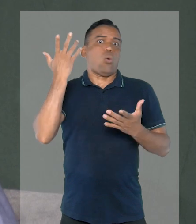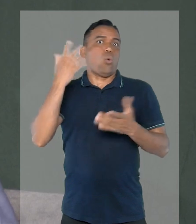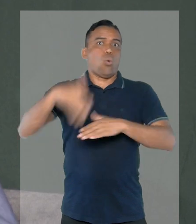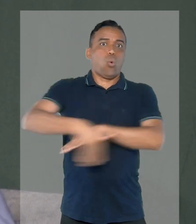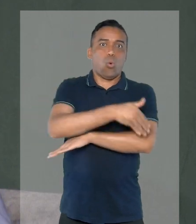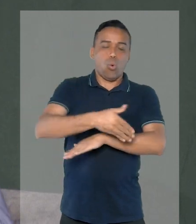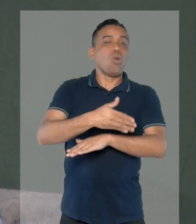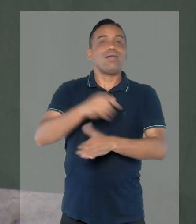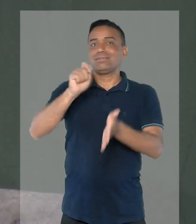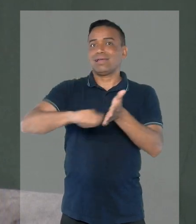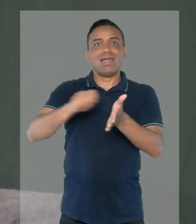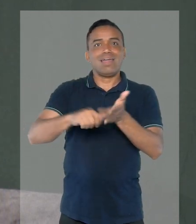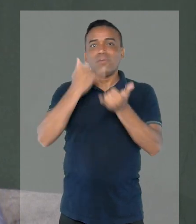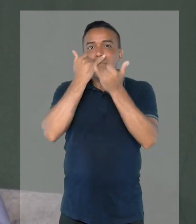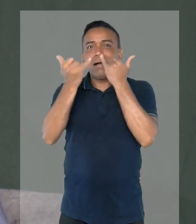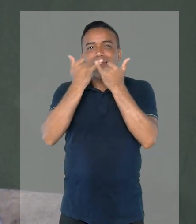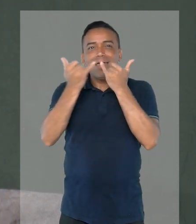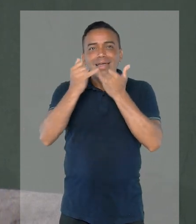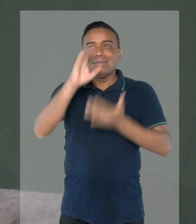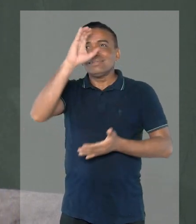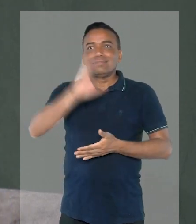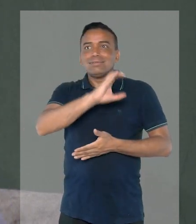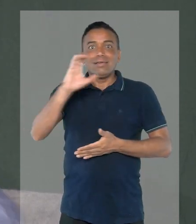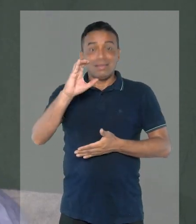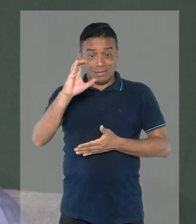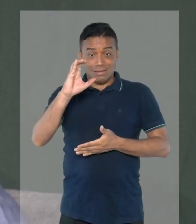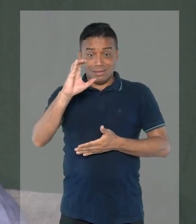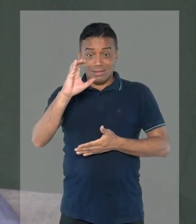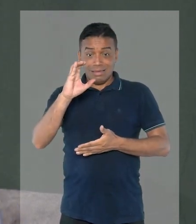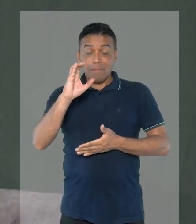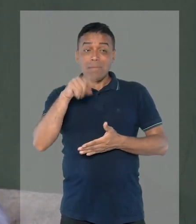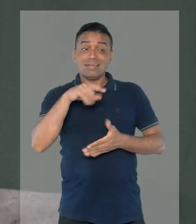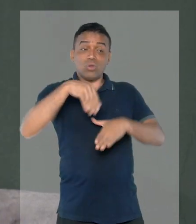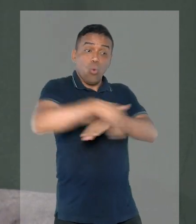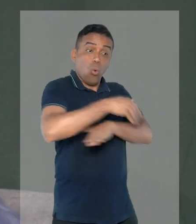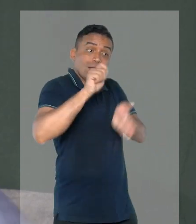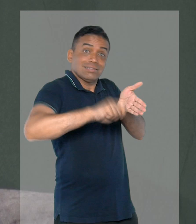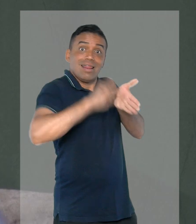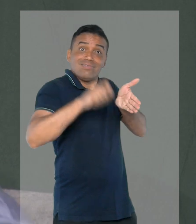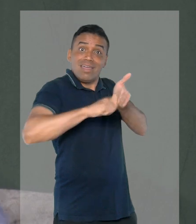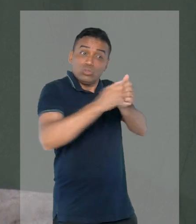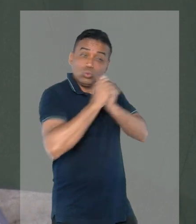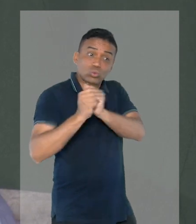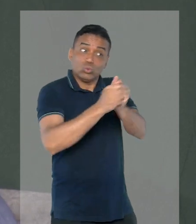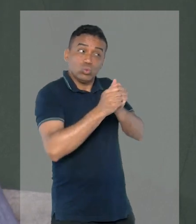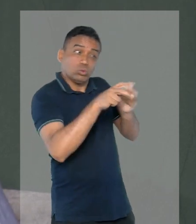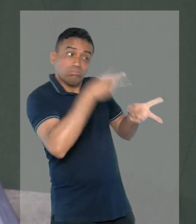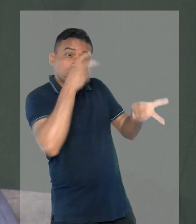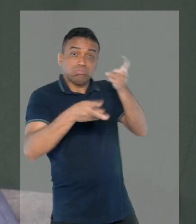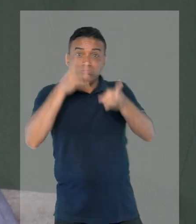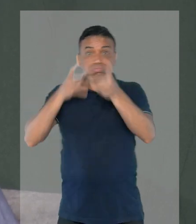escreve. Ele é um beneditino, exatamente, escrevendo no turbilhão da rua. Ele está ali escrevendo, junto com todo mundo,